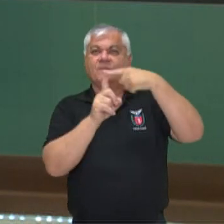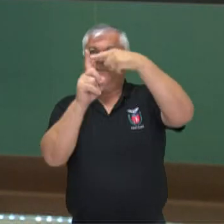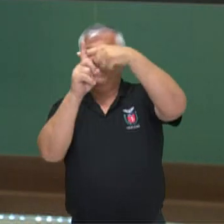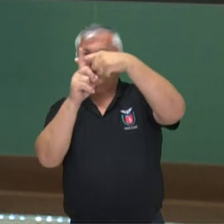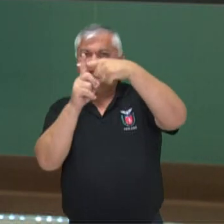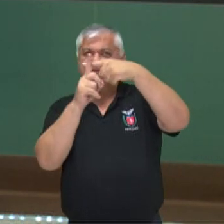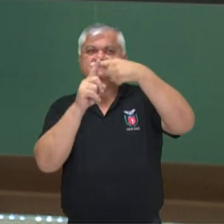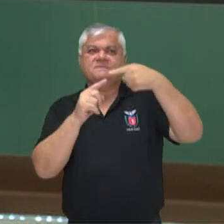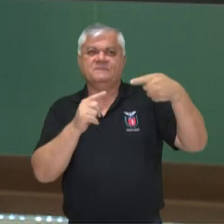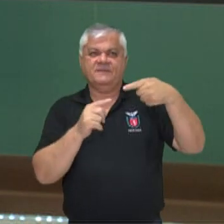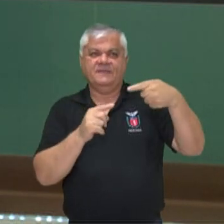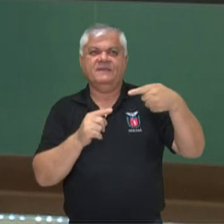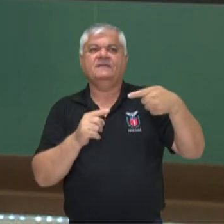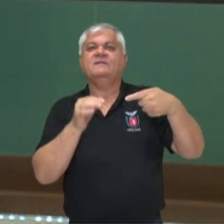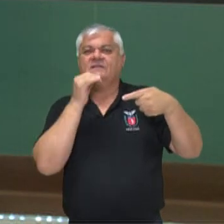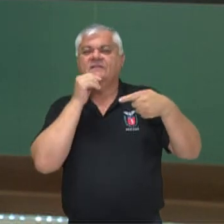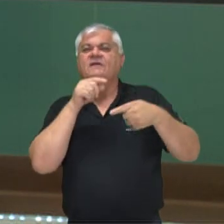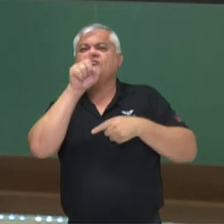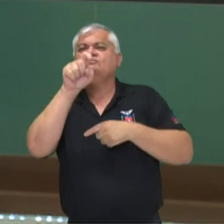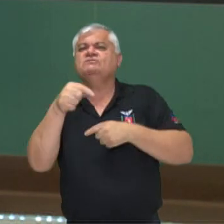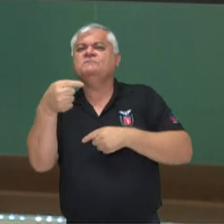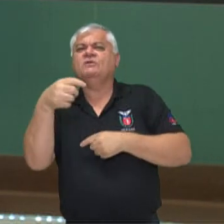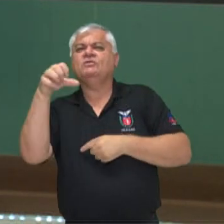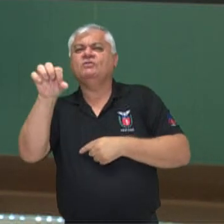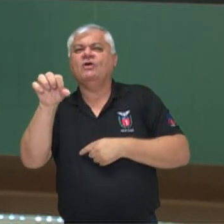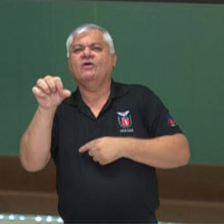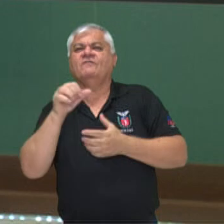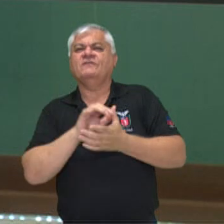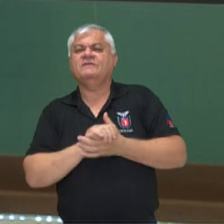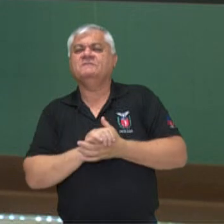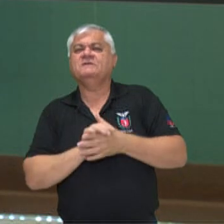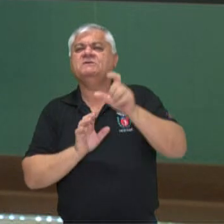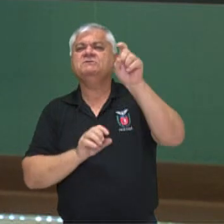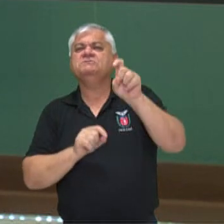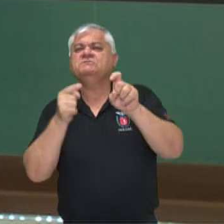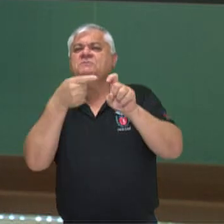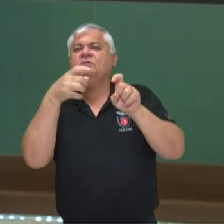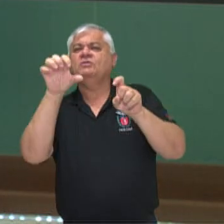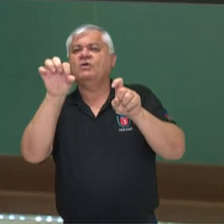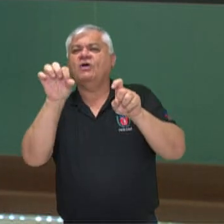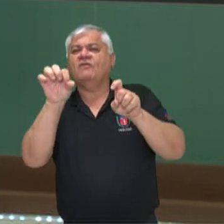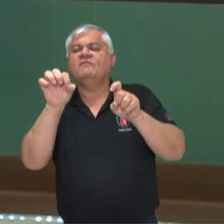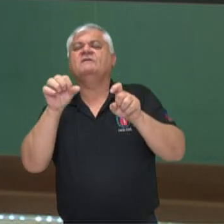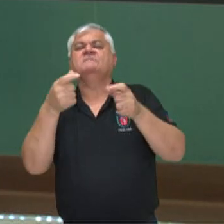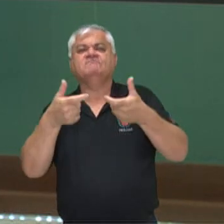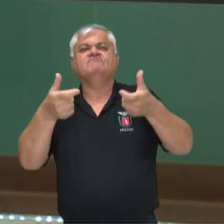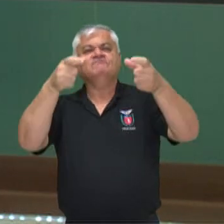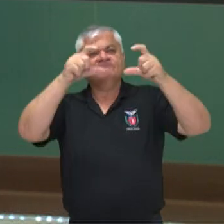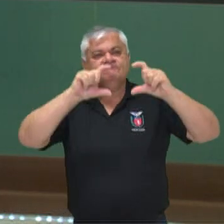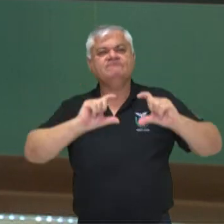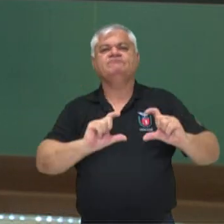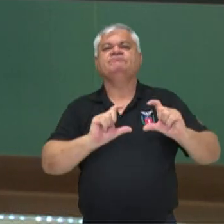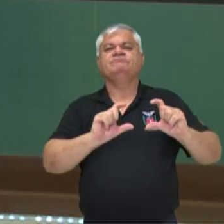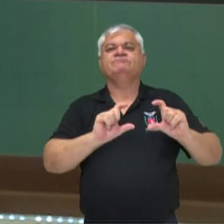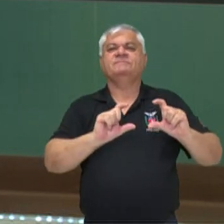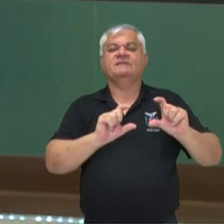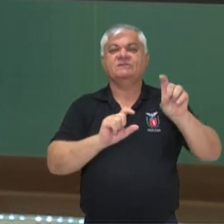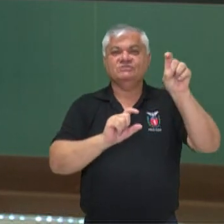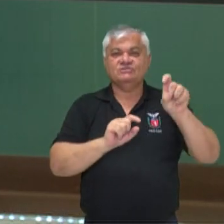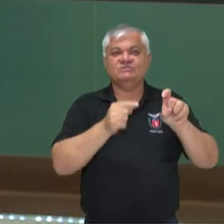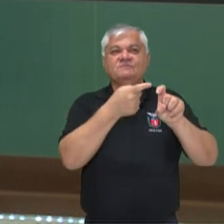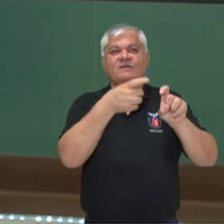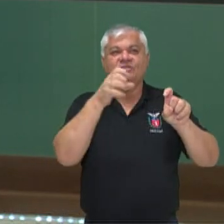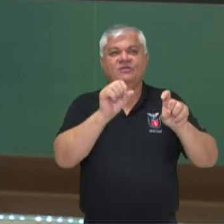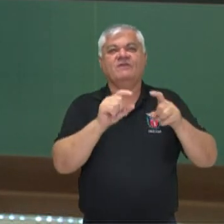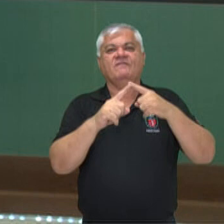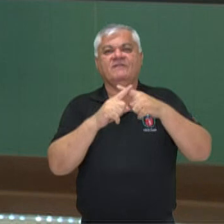20 vezes 9, que dá 180. Então eu tenho x menos 9 como fator comum. Coloco ele em evidência de novo, vai ficar x menos